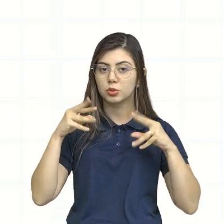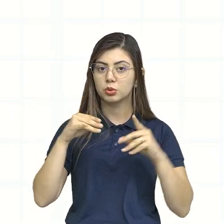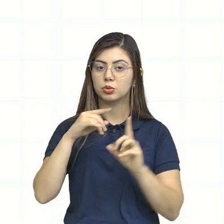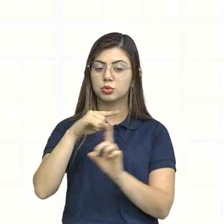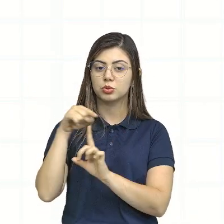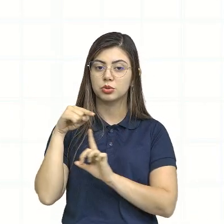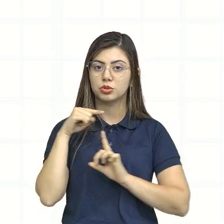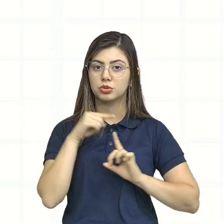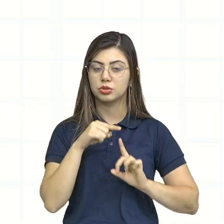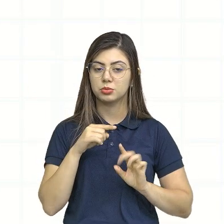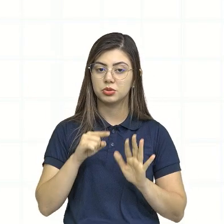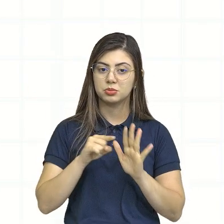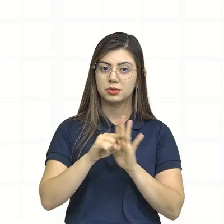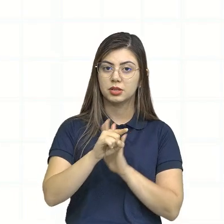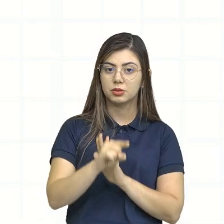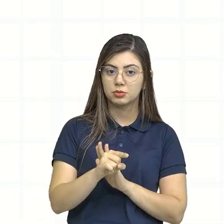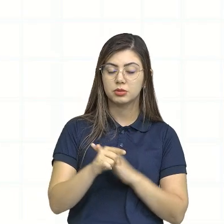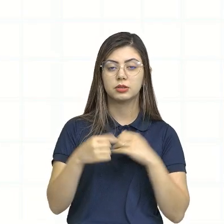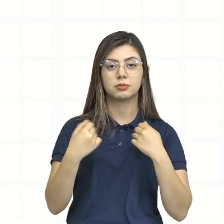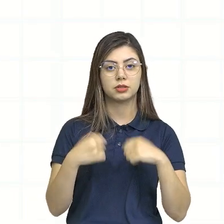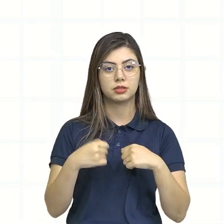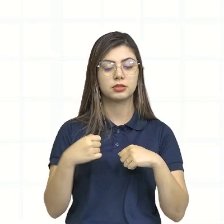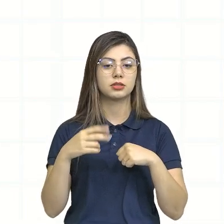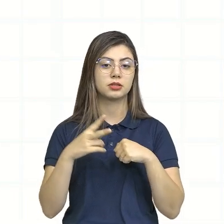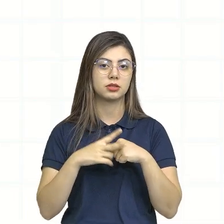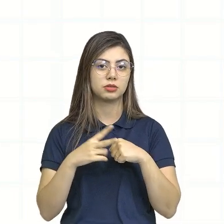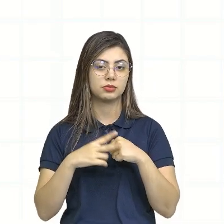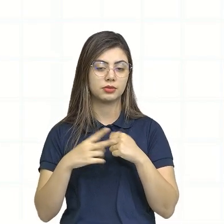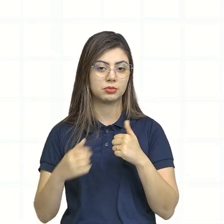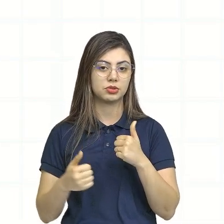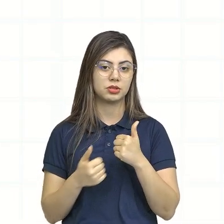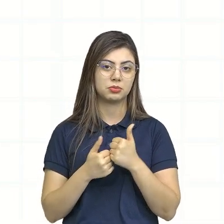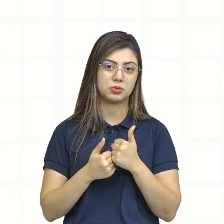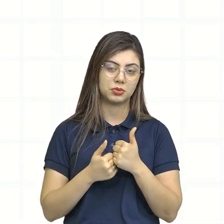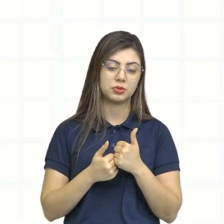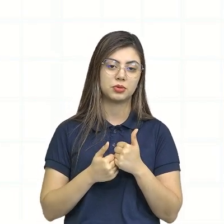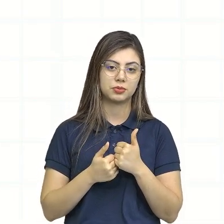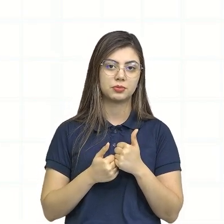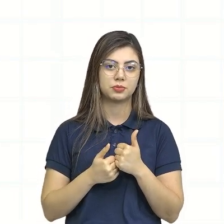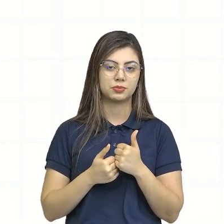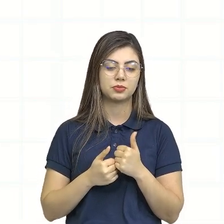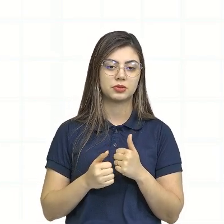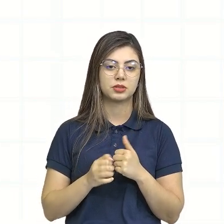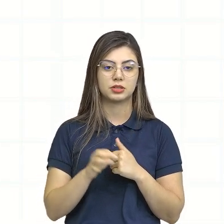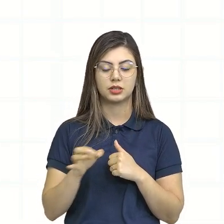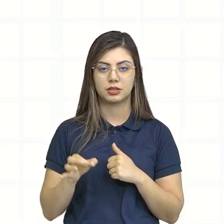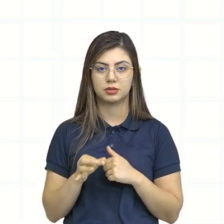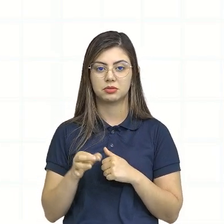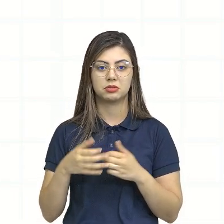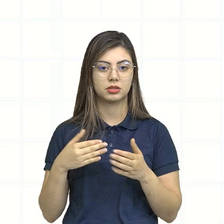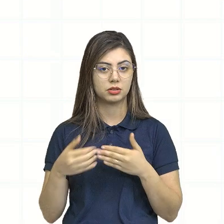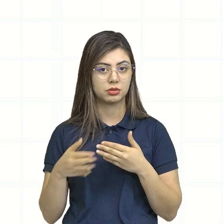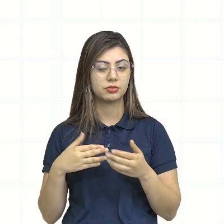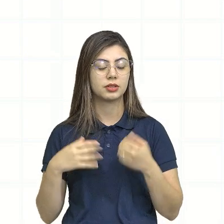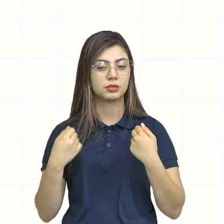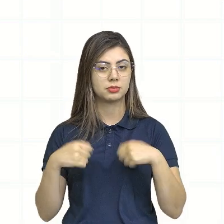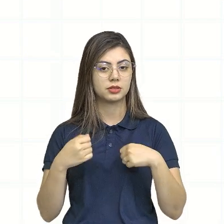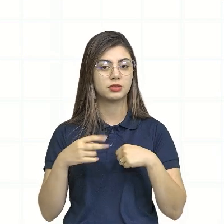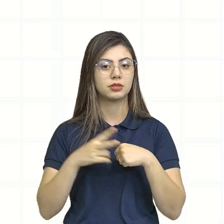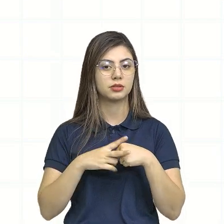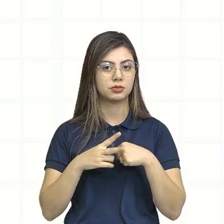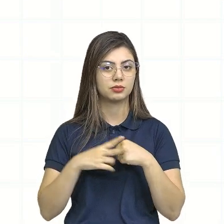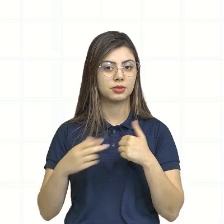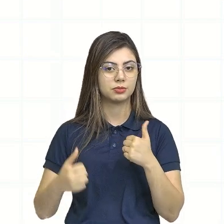irão precisar de um verbo auxiliar, tá bom? Independente se é presente, se é futuro, não importa, ele vai precisar de um verbo